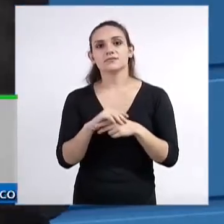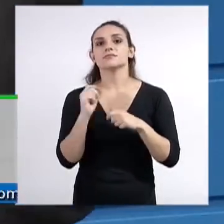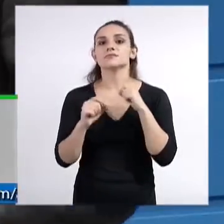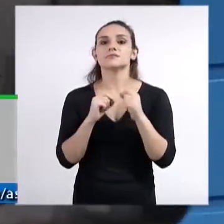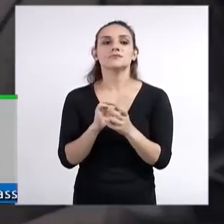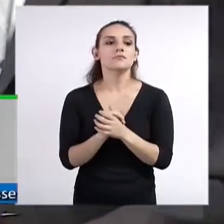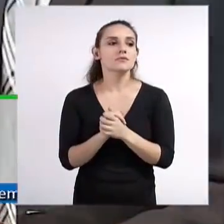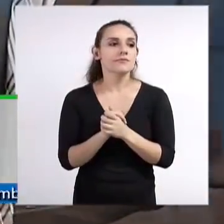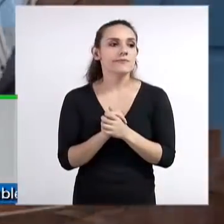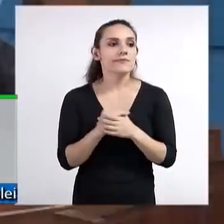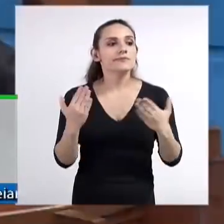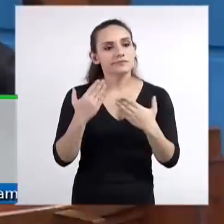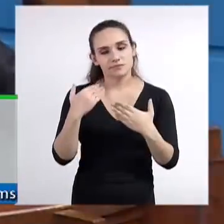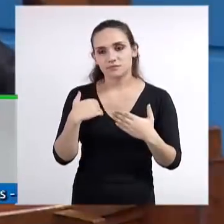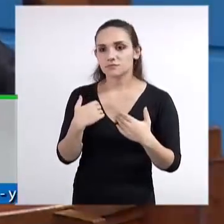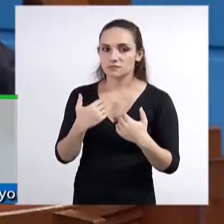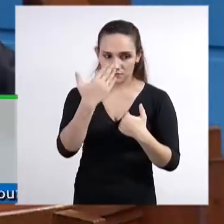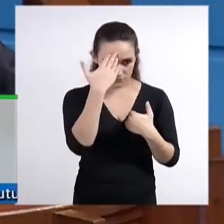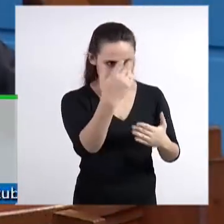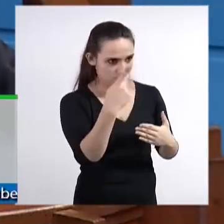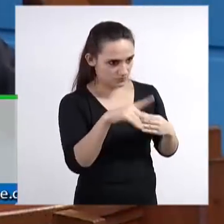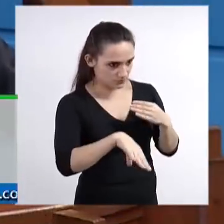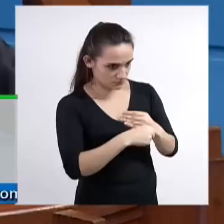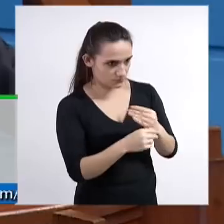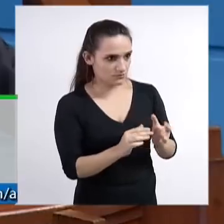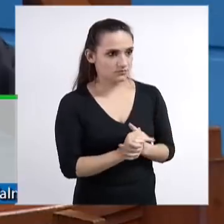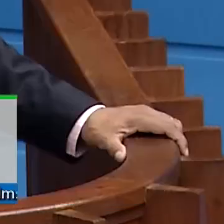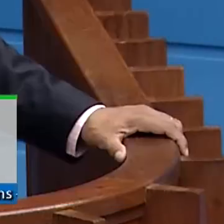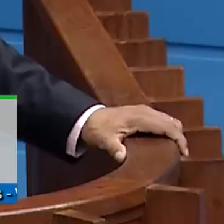Zoologia. Agradeço a parte de Vossa Excelência.